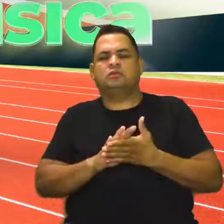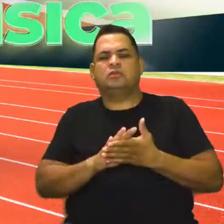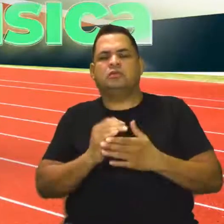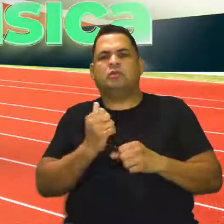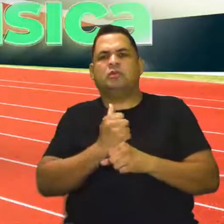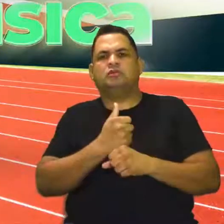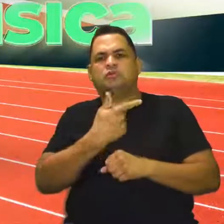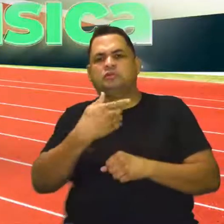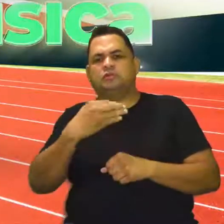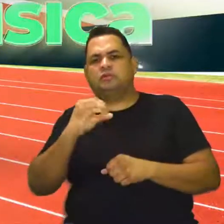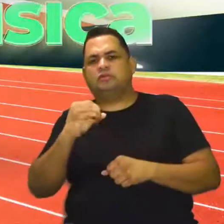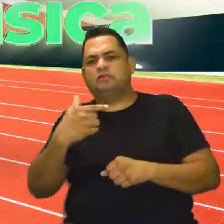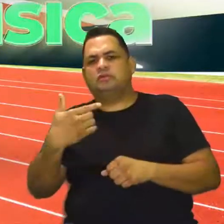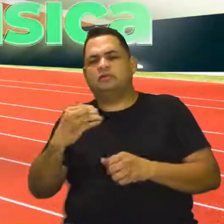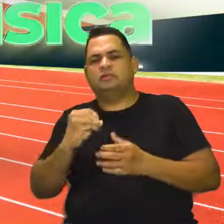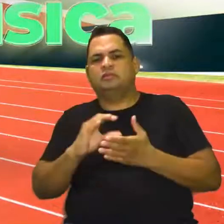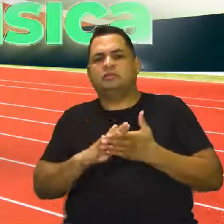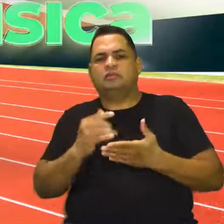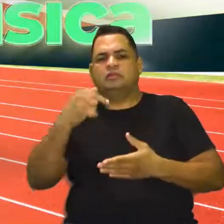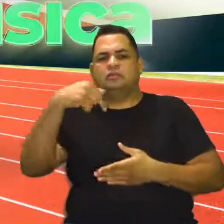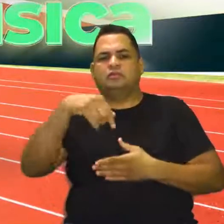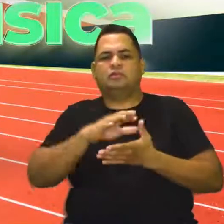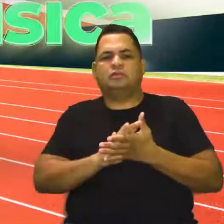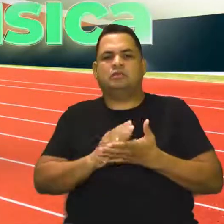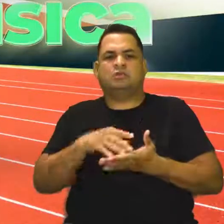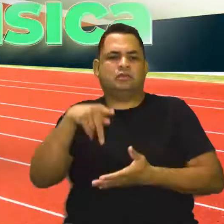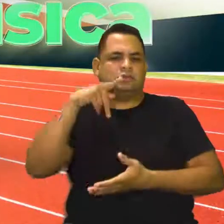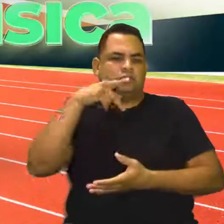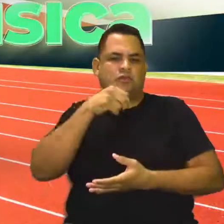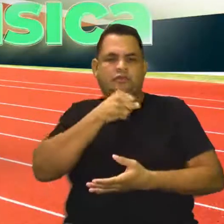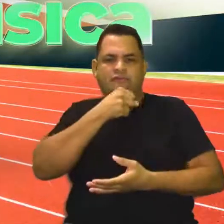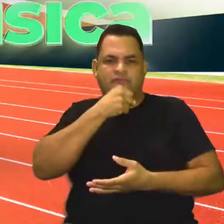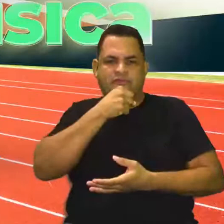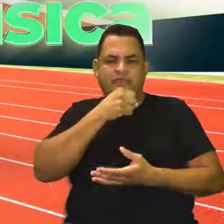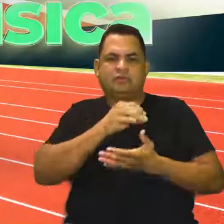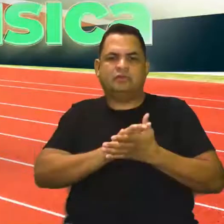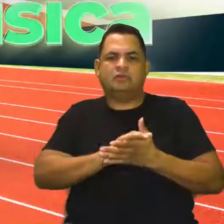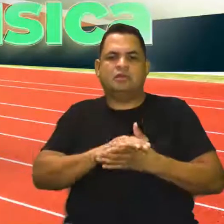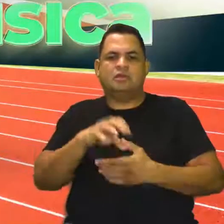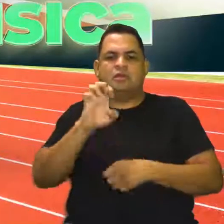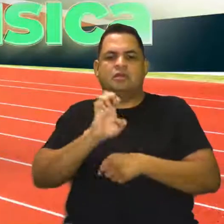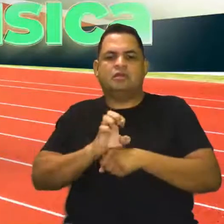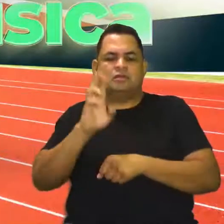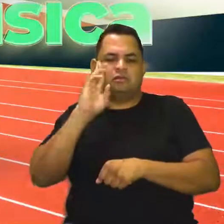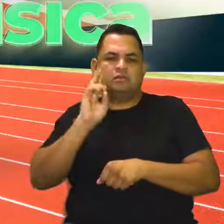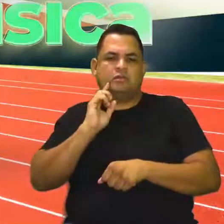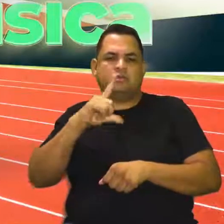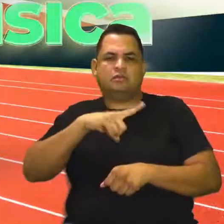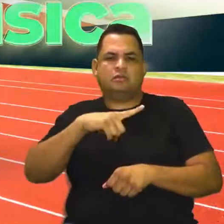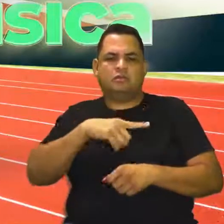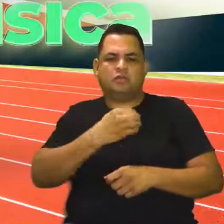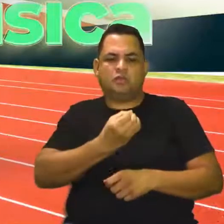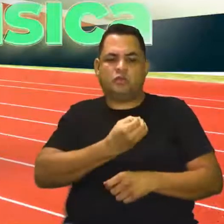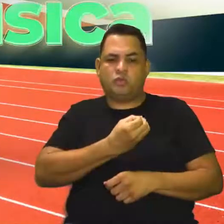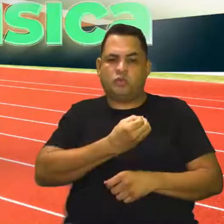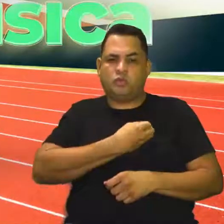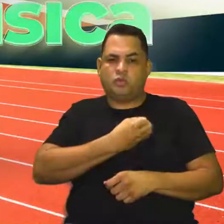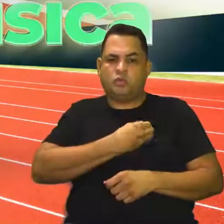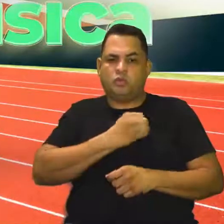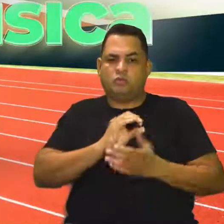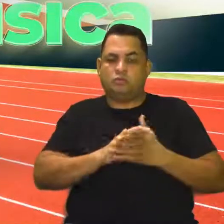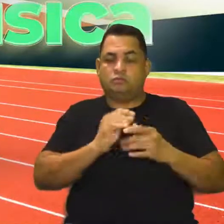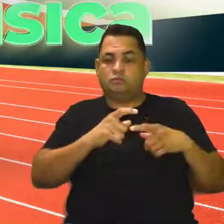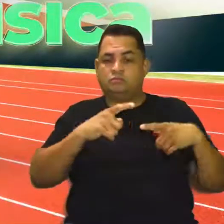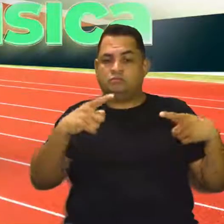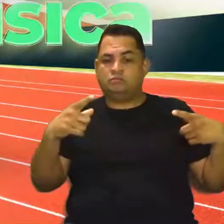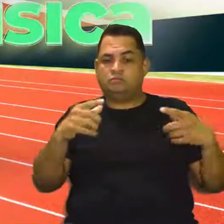2020, você vai ver que aqui na cidade de Porto Velho, o estado de Rondônia, a gente tem também um índice muito grande